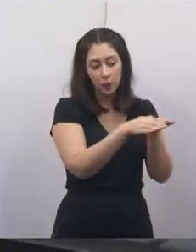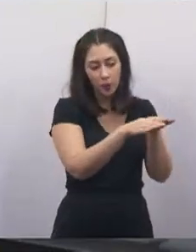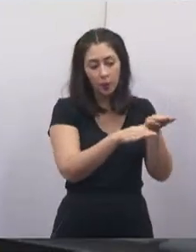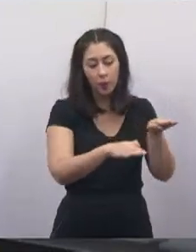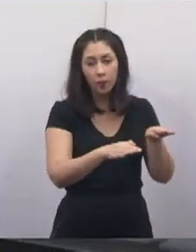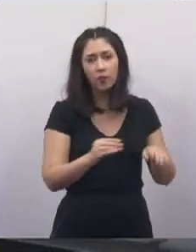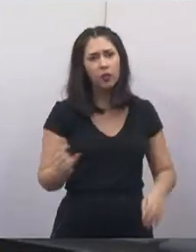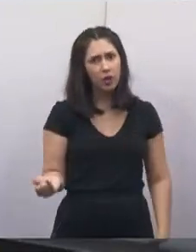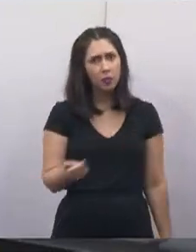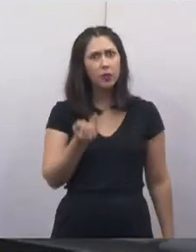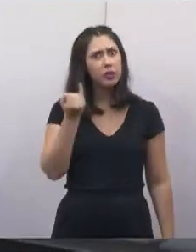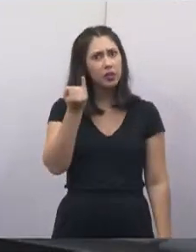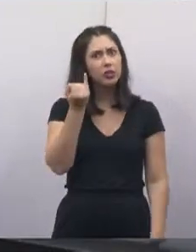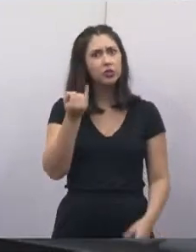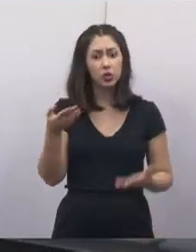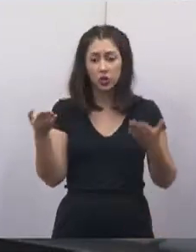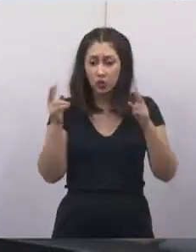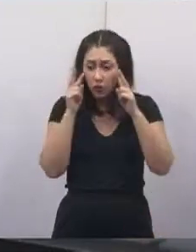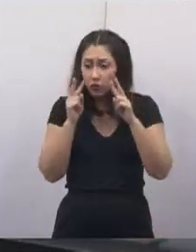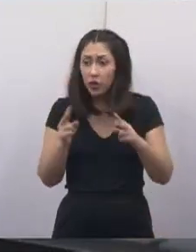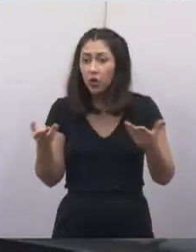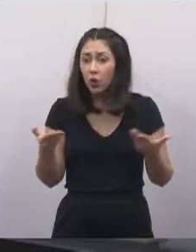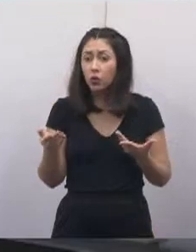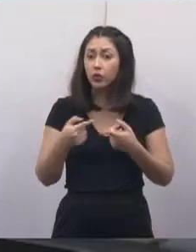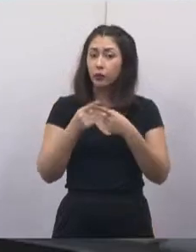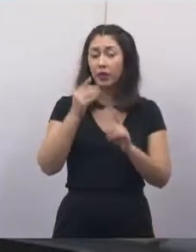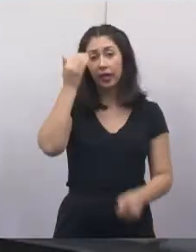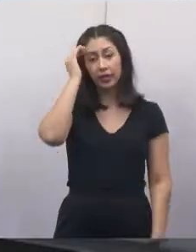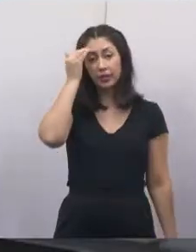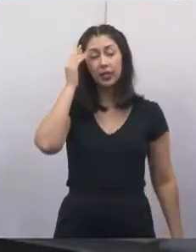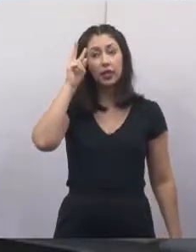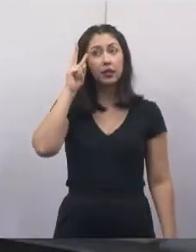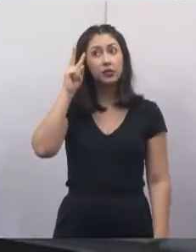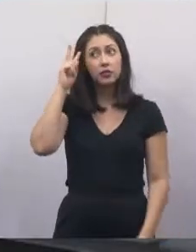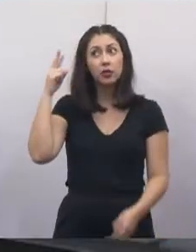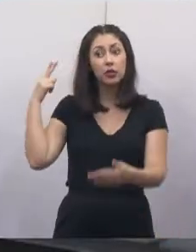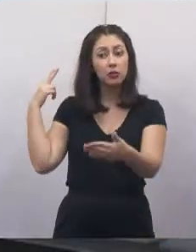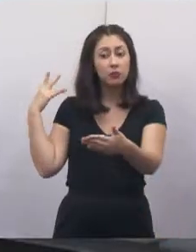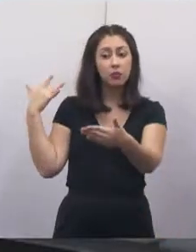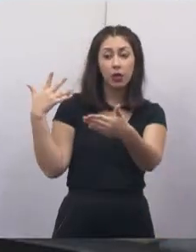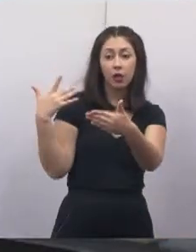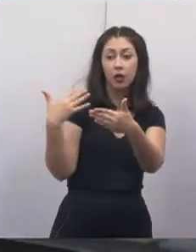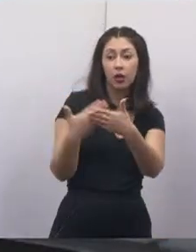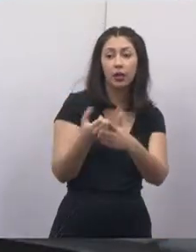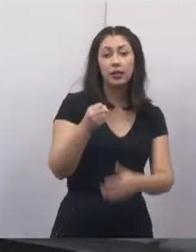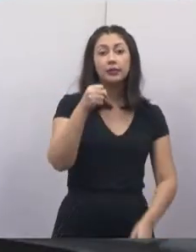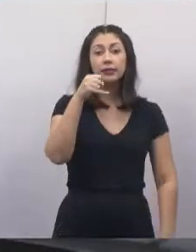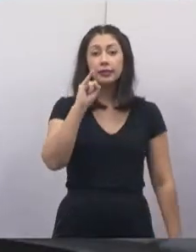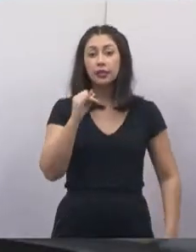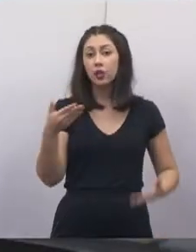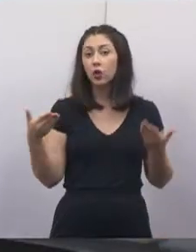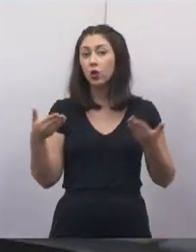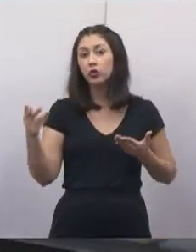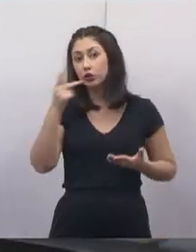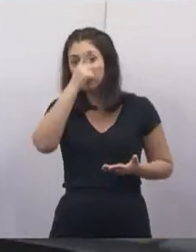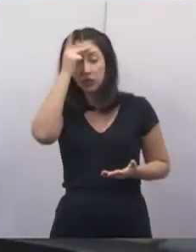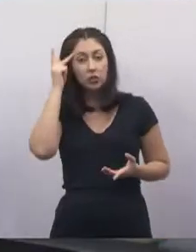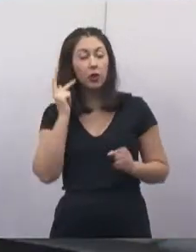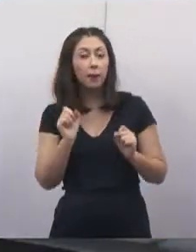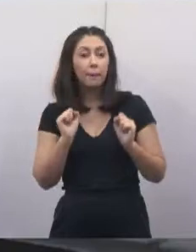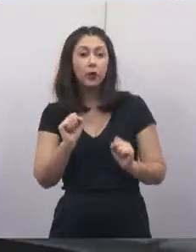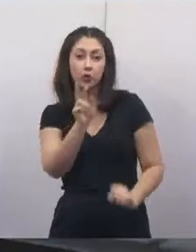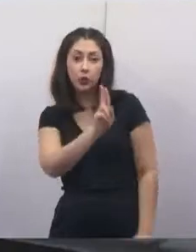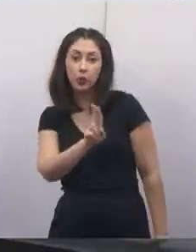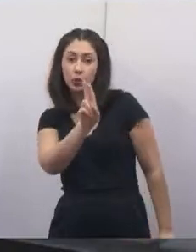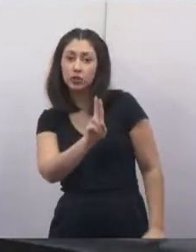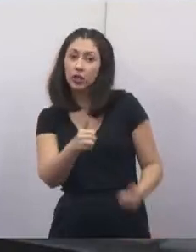É importante a gente analisar hoje, mas também compreender a história da nossa cidade. Se muitas pessoas hoje podem trafegar de um lado para outro